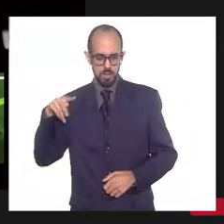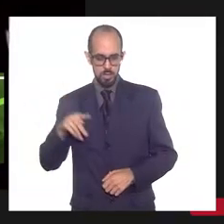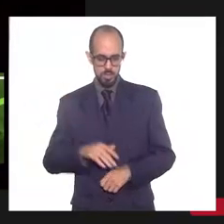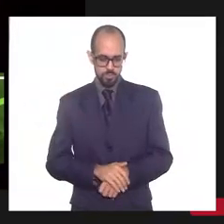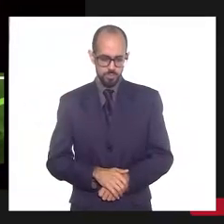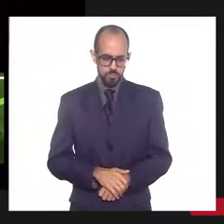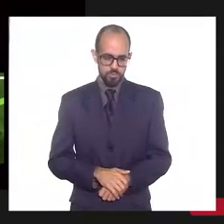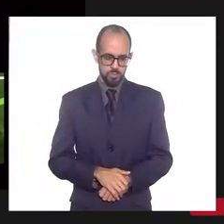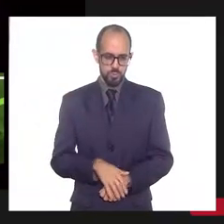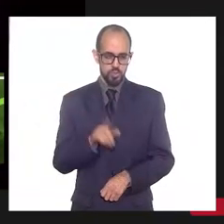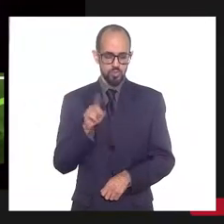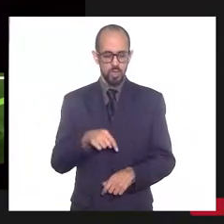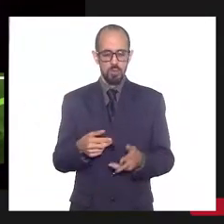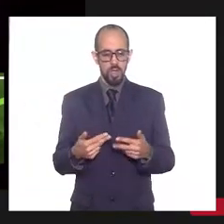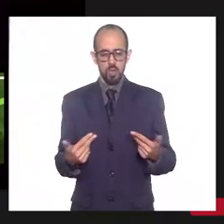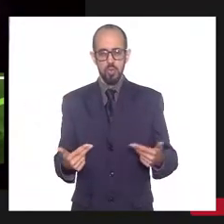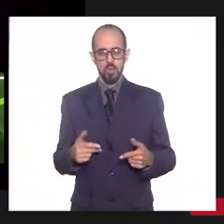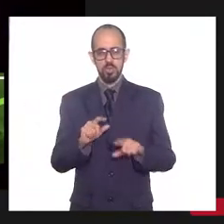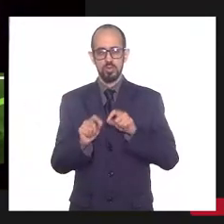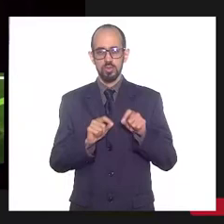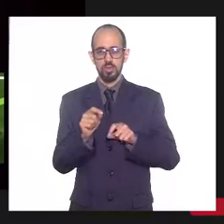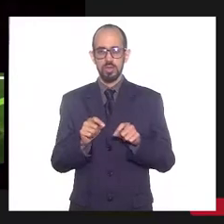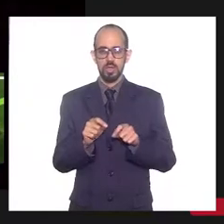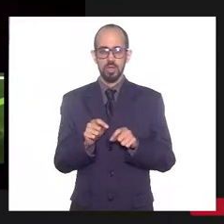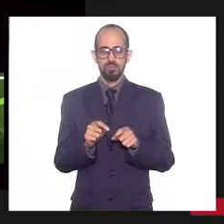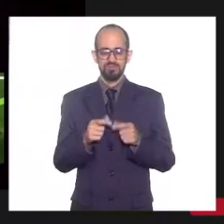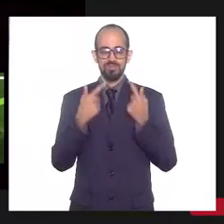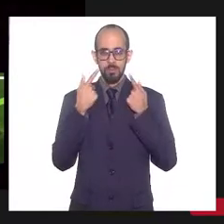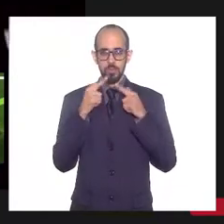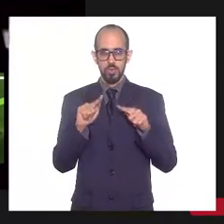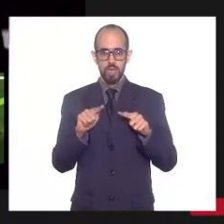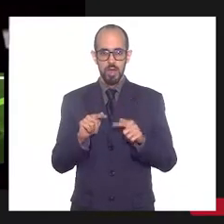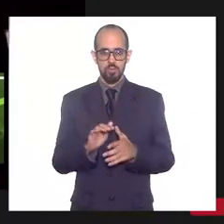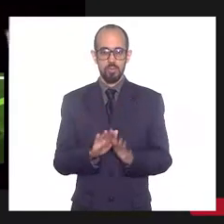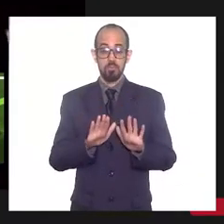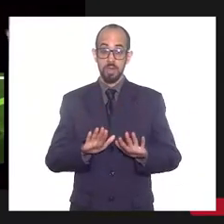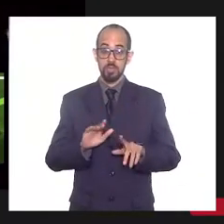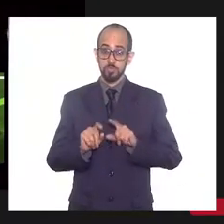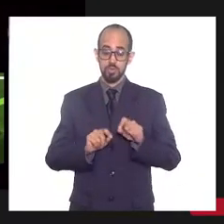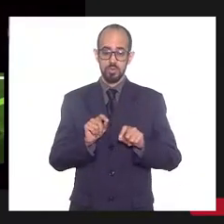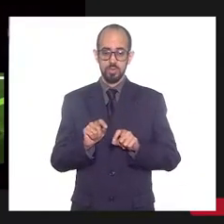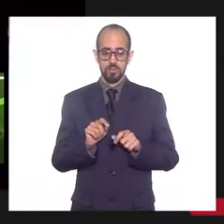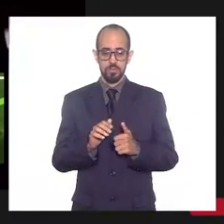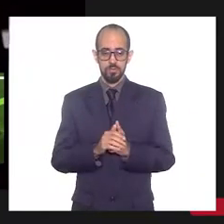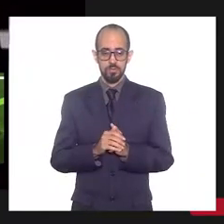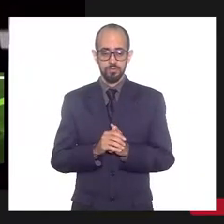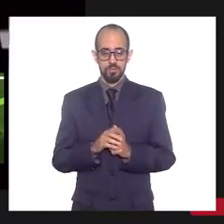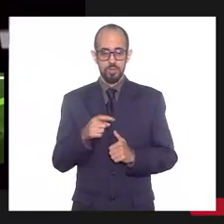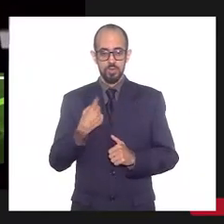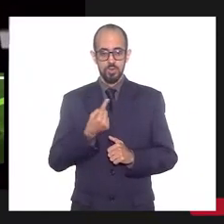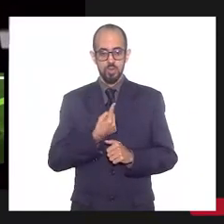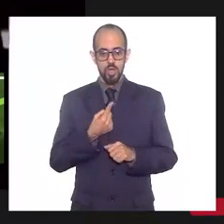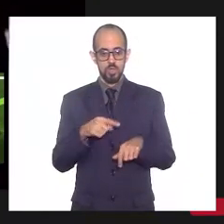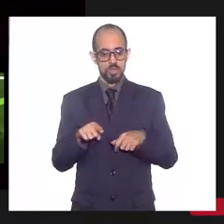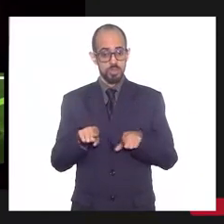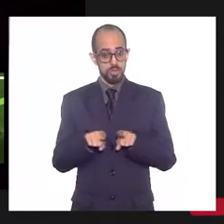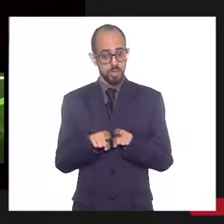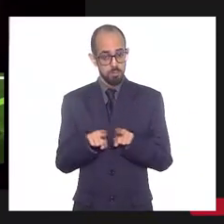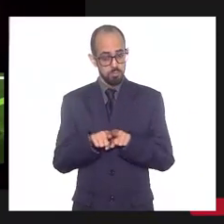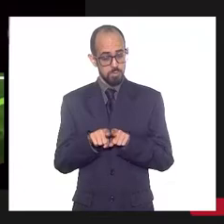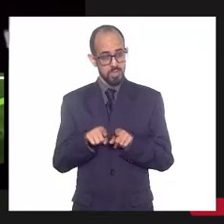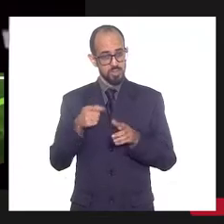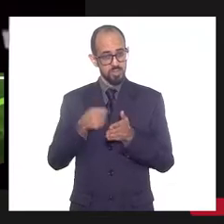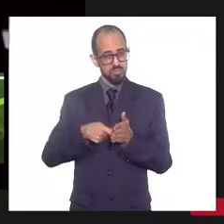isso é uma coisa muito grátis verdades e a gente que também já está